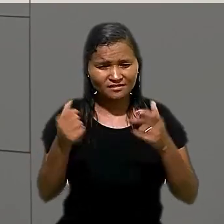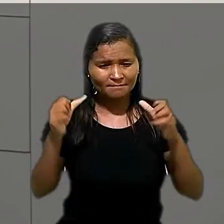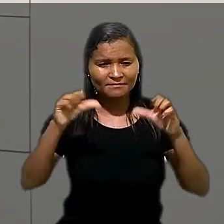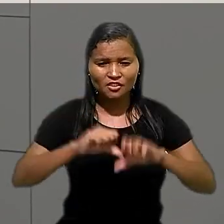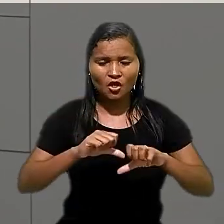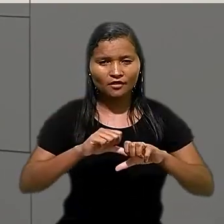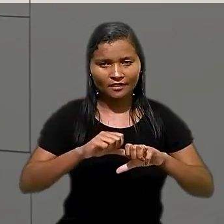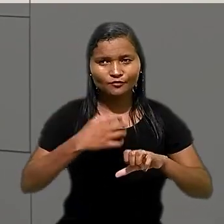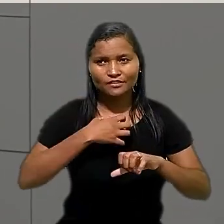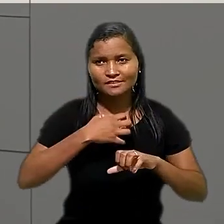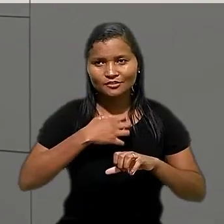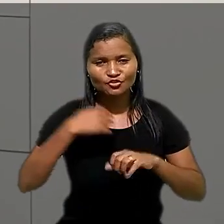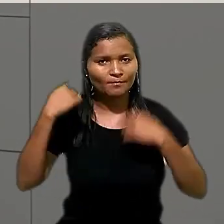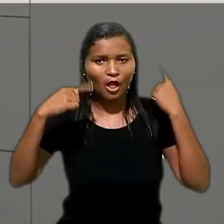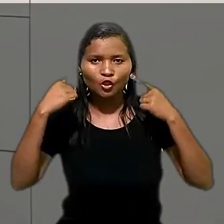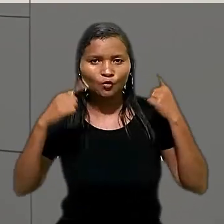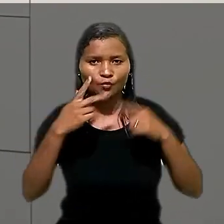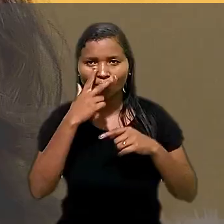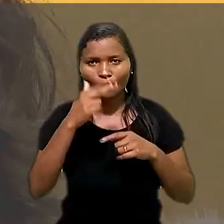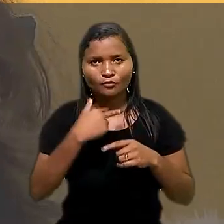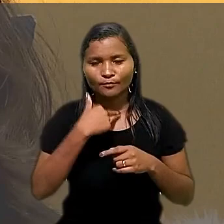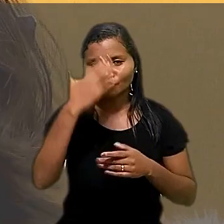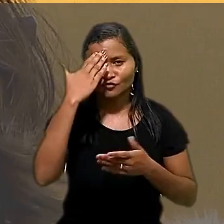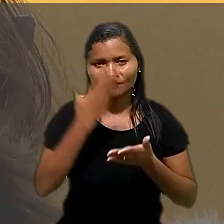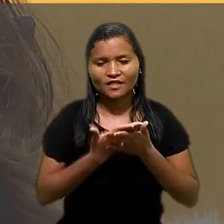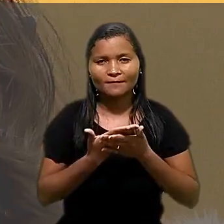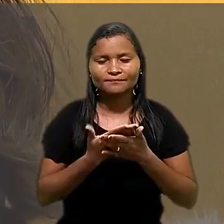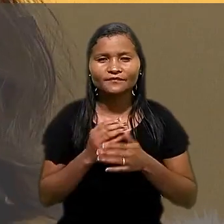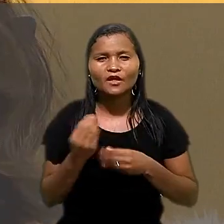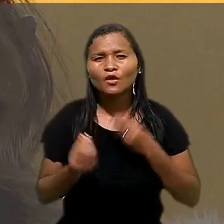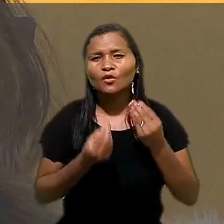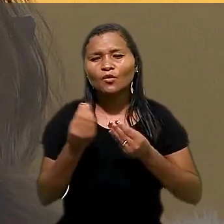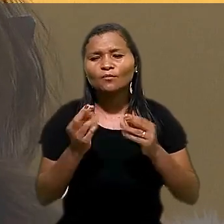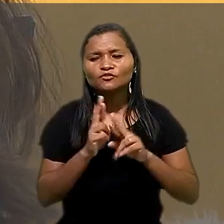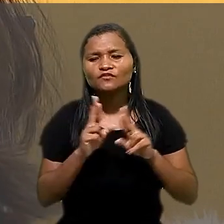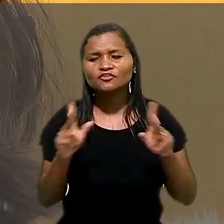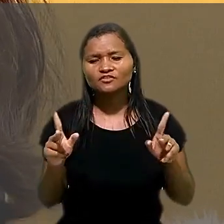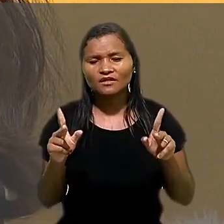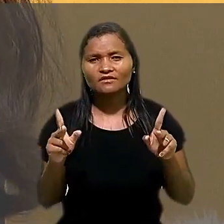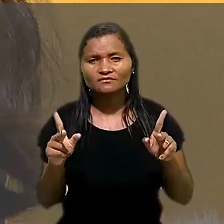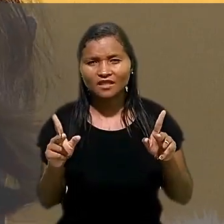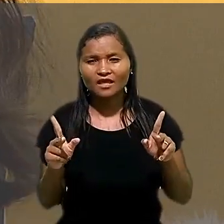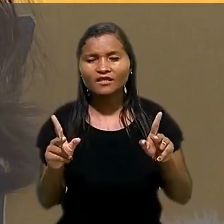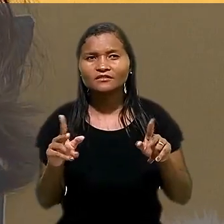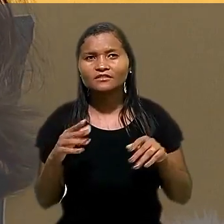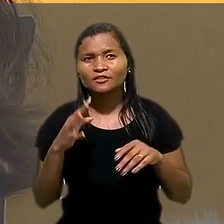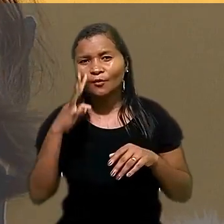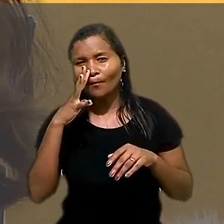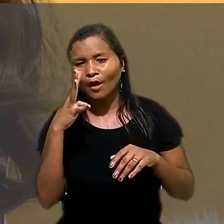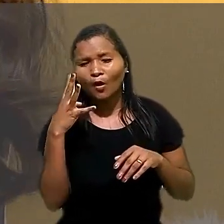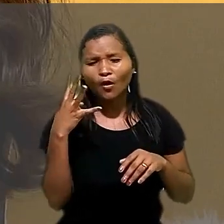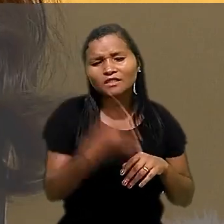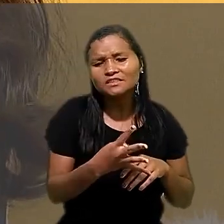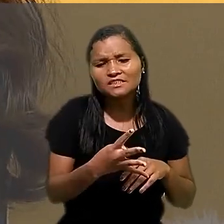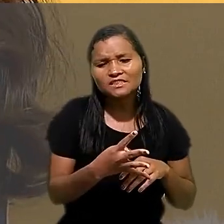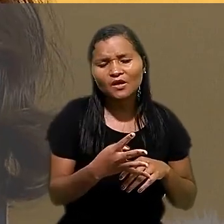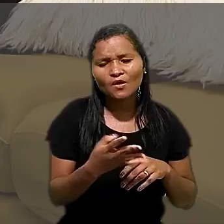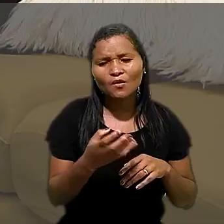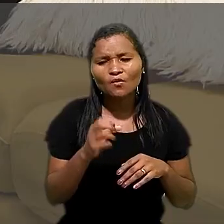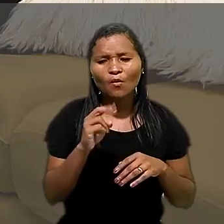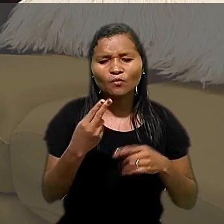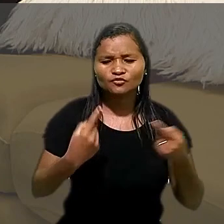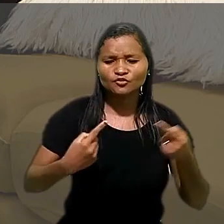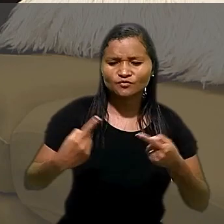se sentir maluco que você não pode confiar nele como diferenciar alguém Light em diante de uma acusação corriqueira durante uma discussão